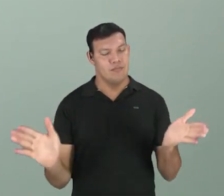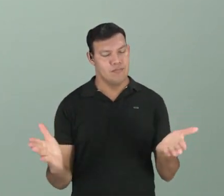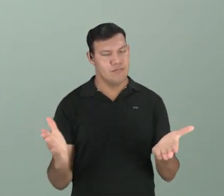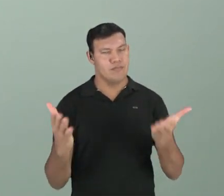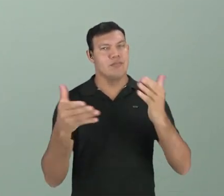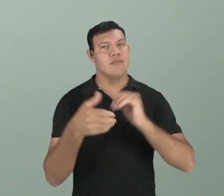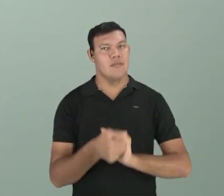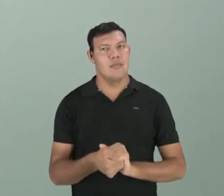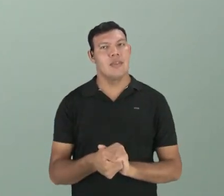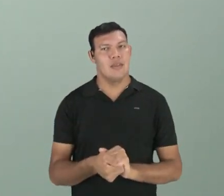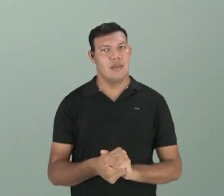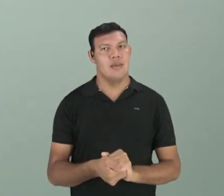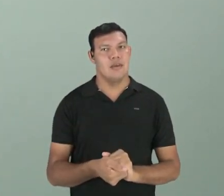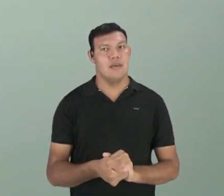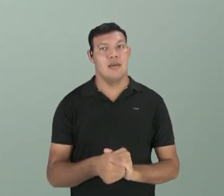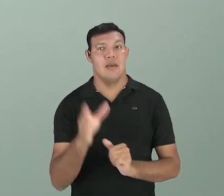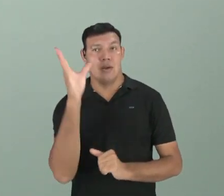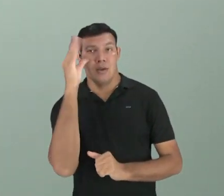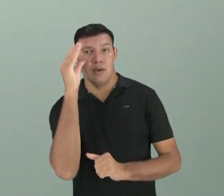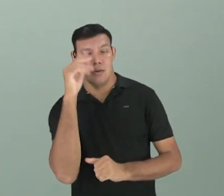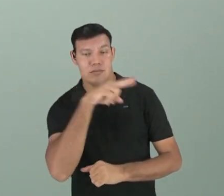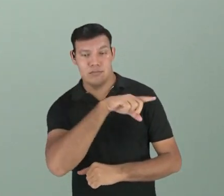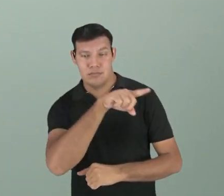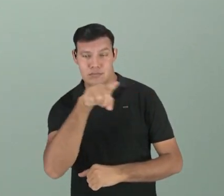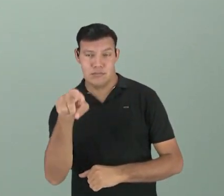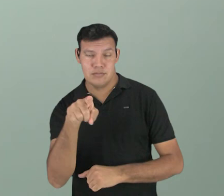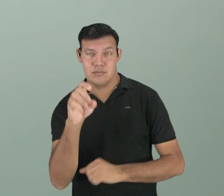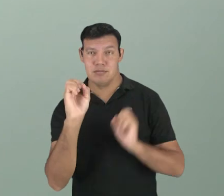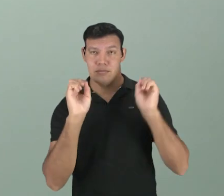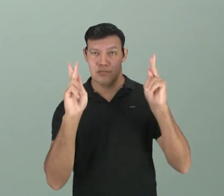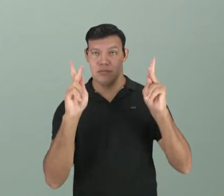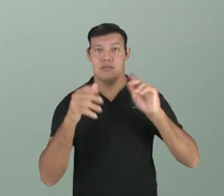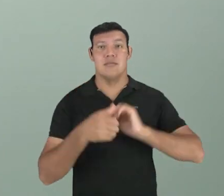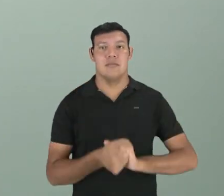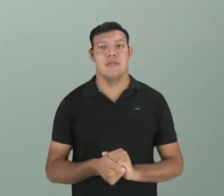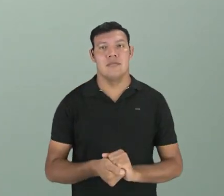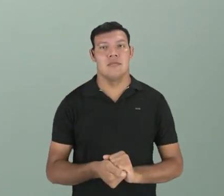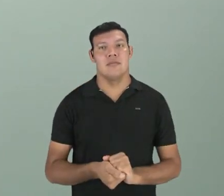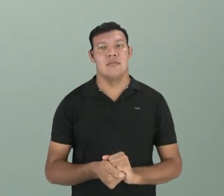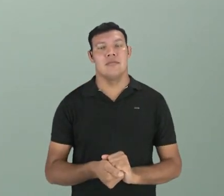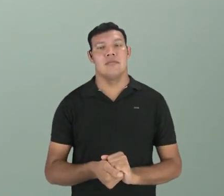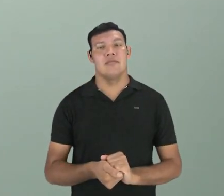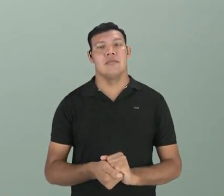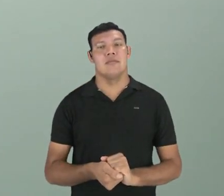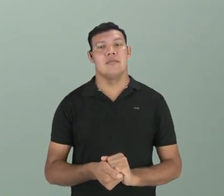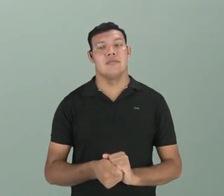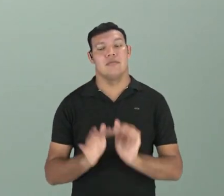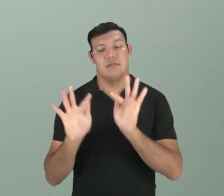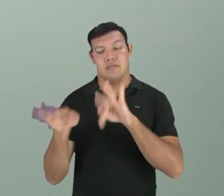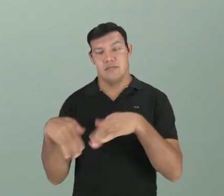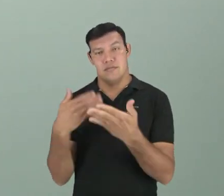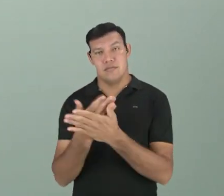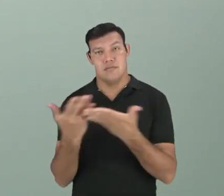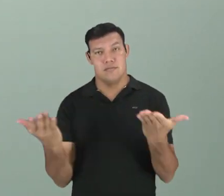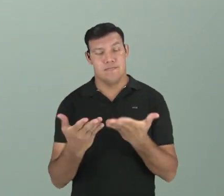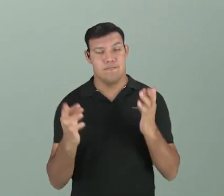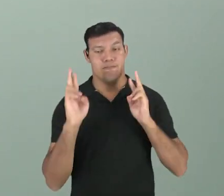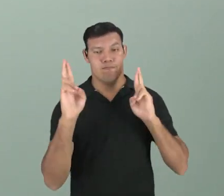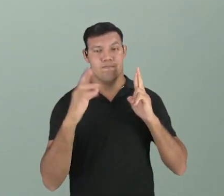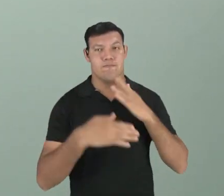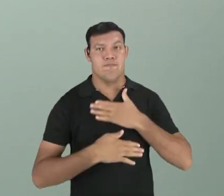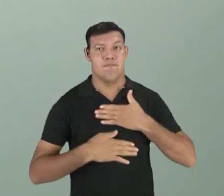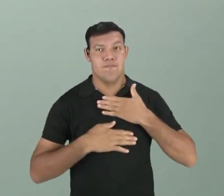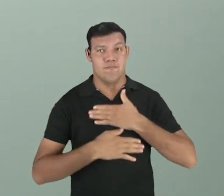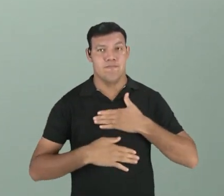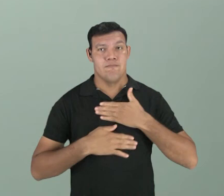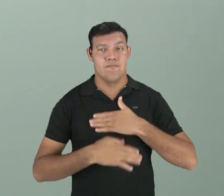incentivado e ativado a curiosidade de vocês, ok, turma? Então, essa foi a nossa aula de hoje. Espero que tenham gostado.